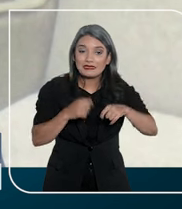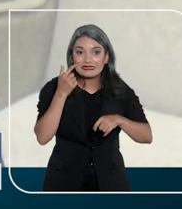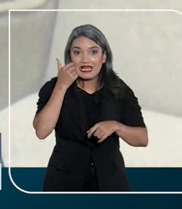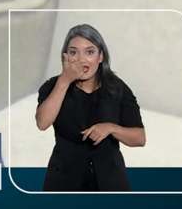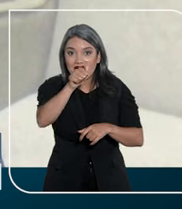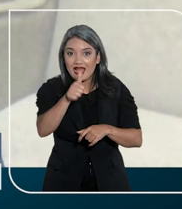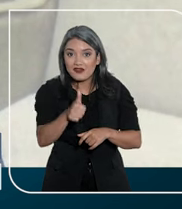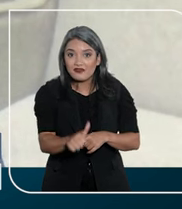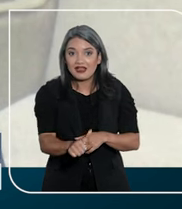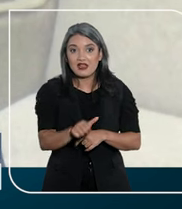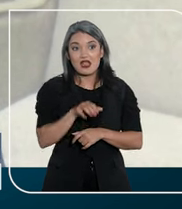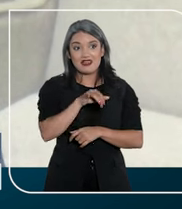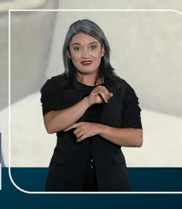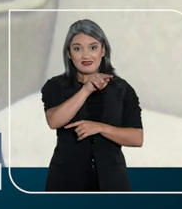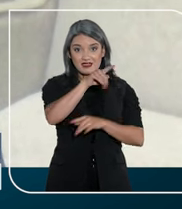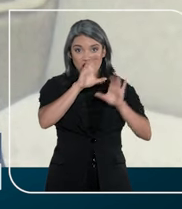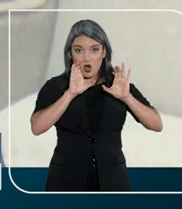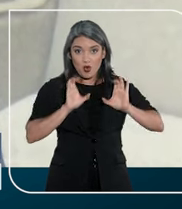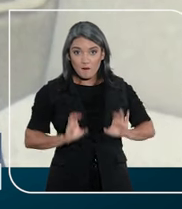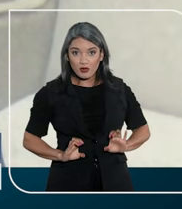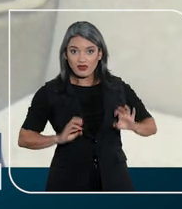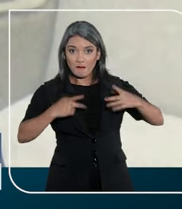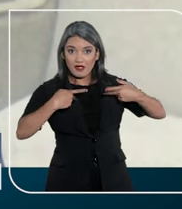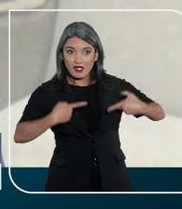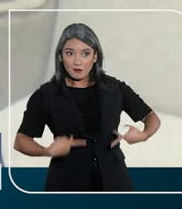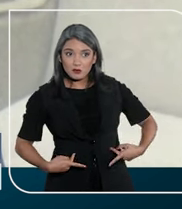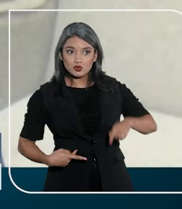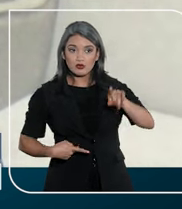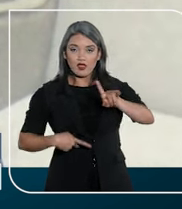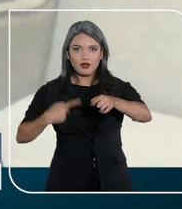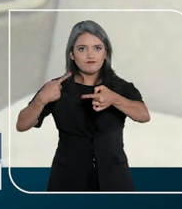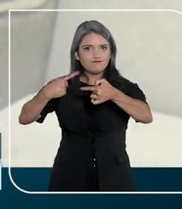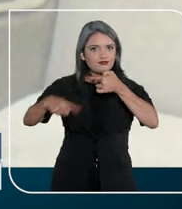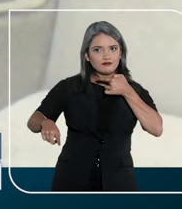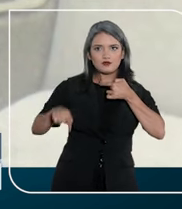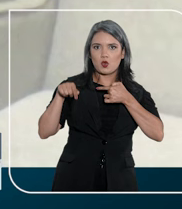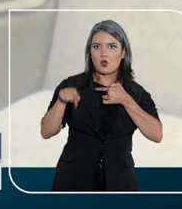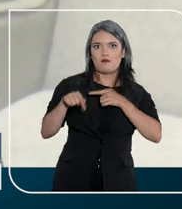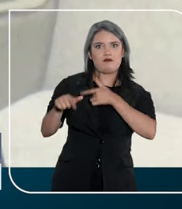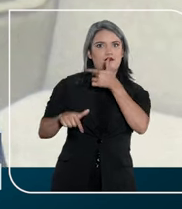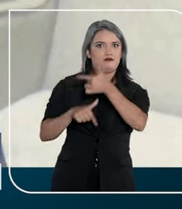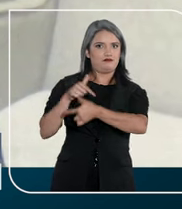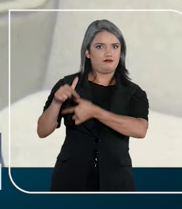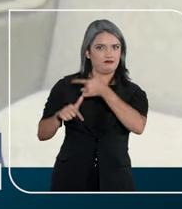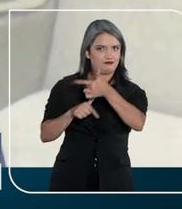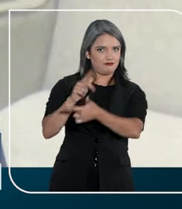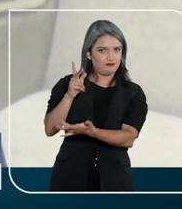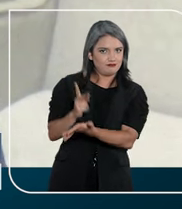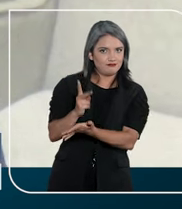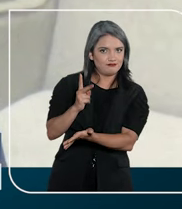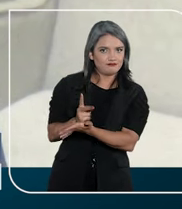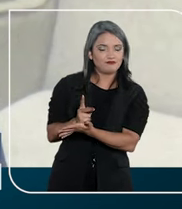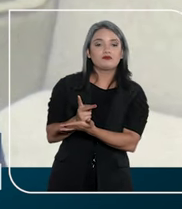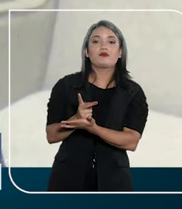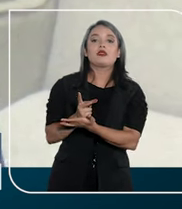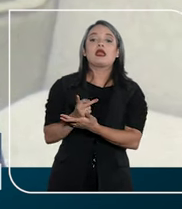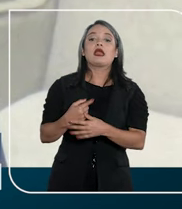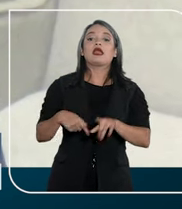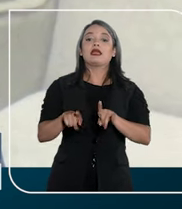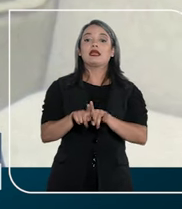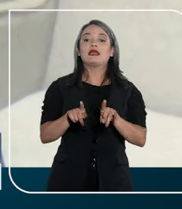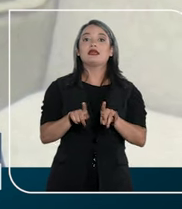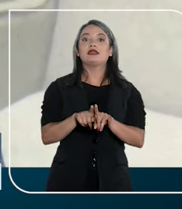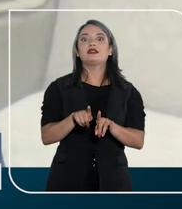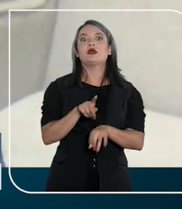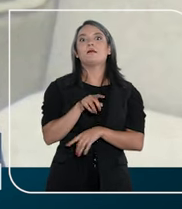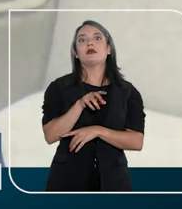que incompatibilizem aquela pessoa por exercer determinadas funções e também situações que já estão